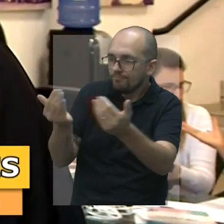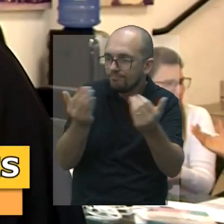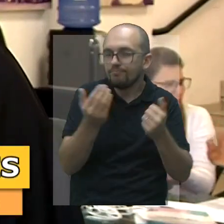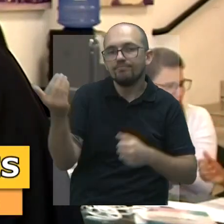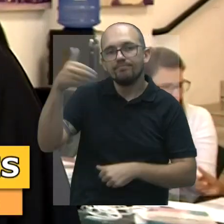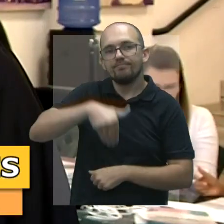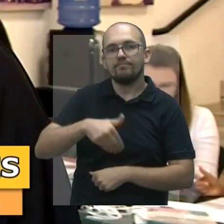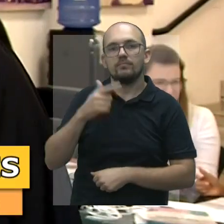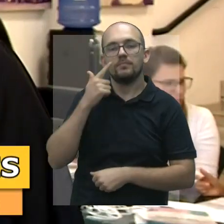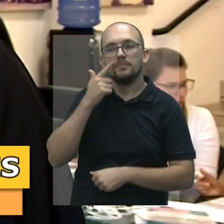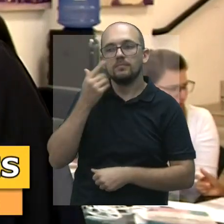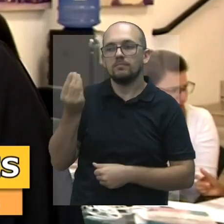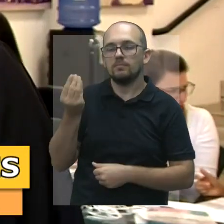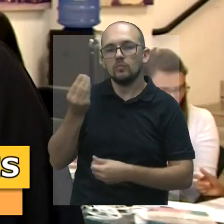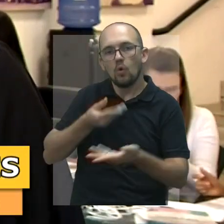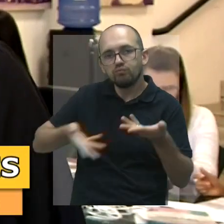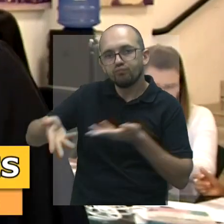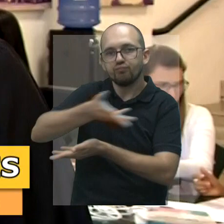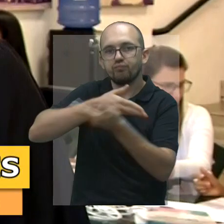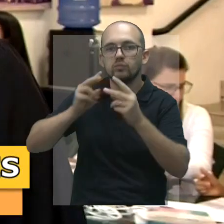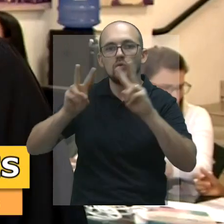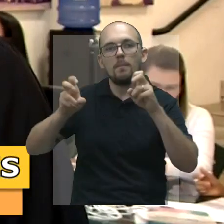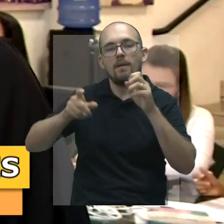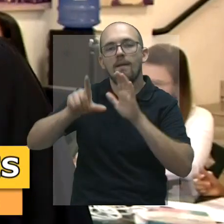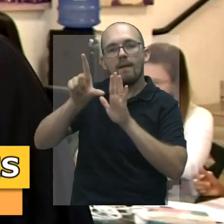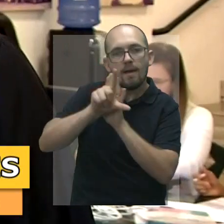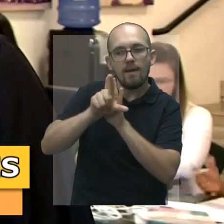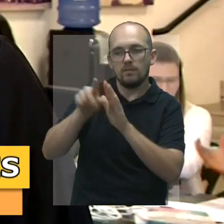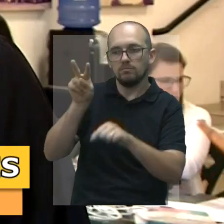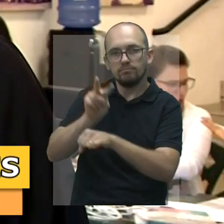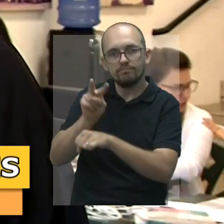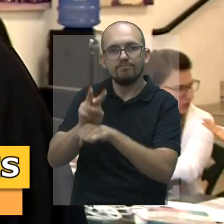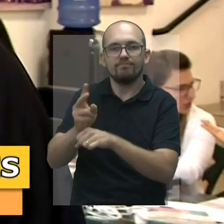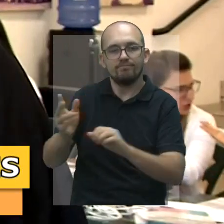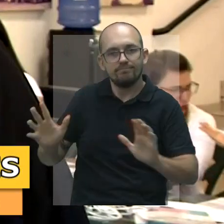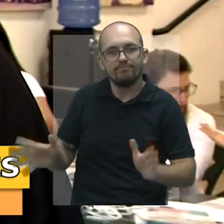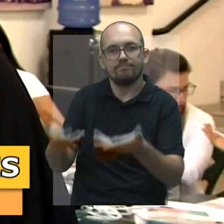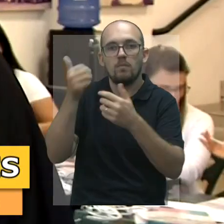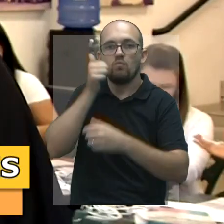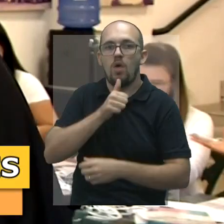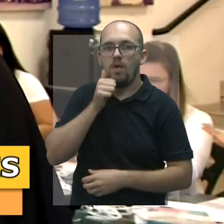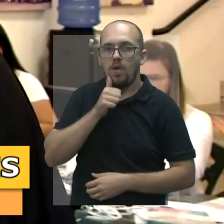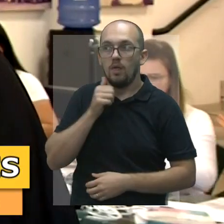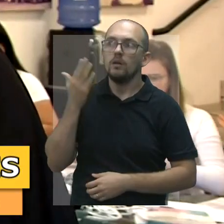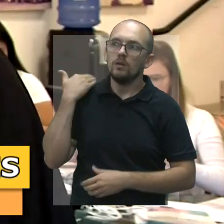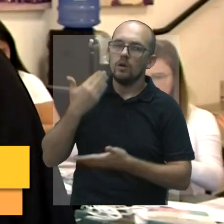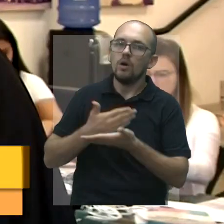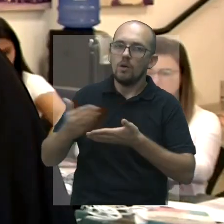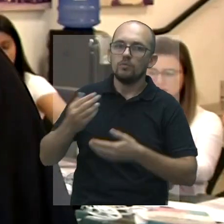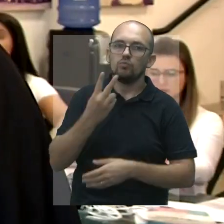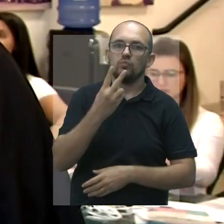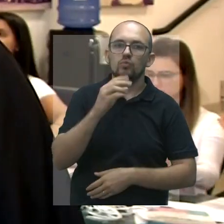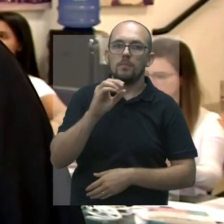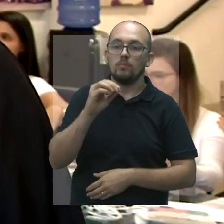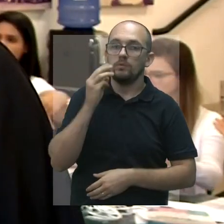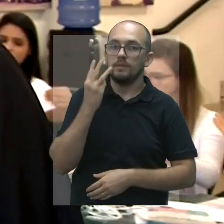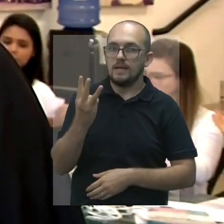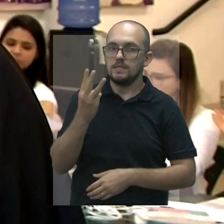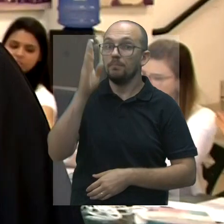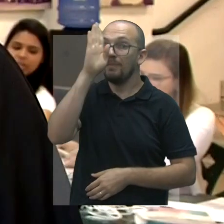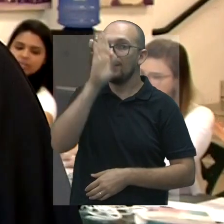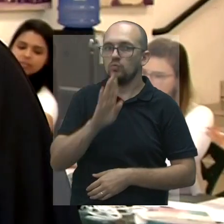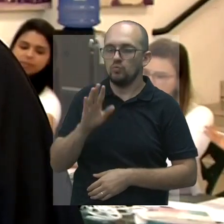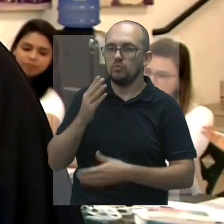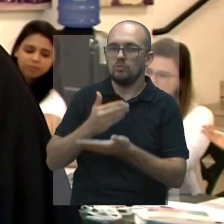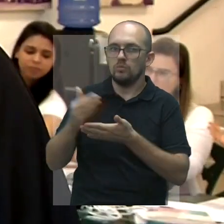de política pública para as mulheres, que é uma política que vem desde 2003 em âmbito